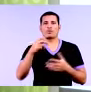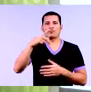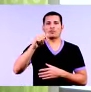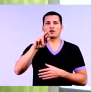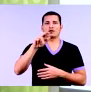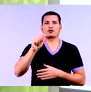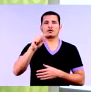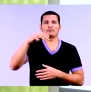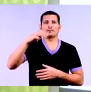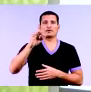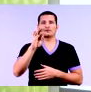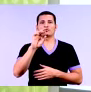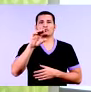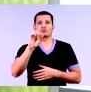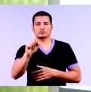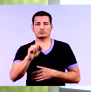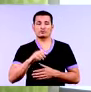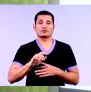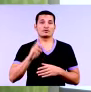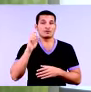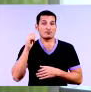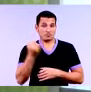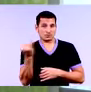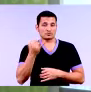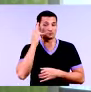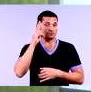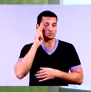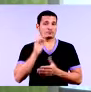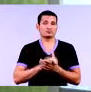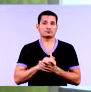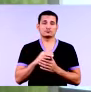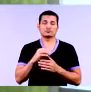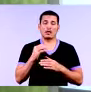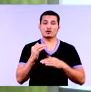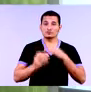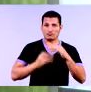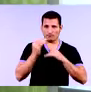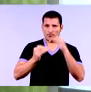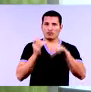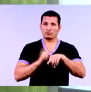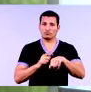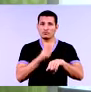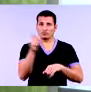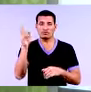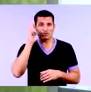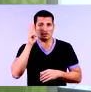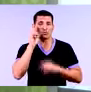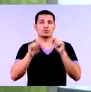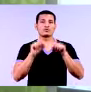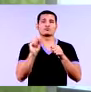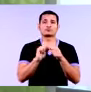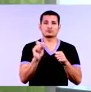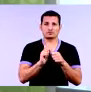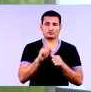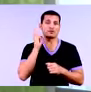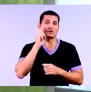lembrar, no momento do desenvolvimento, provavelmente você lembra do que está fazendo, lembra